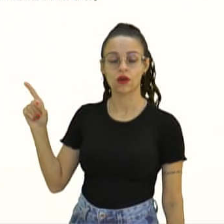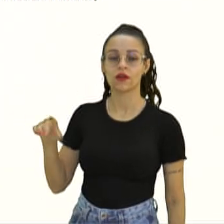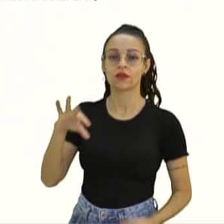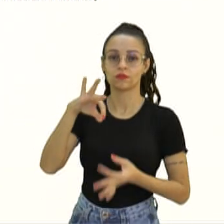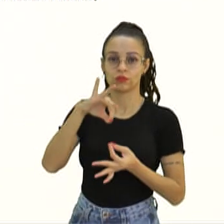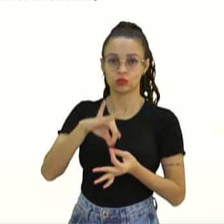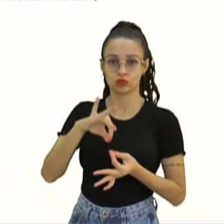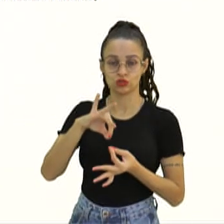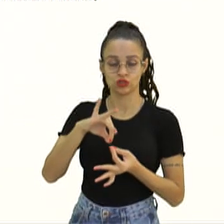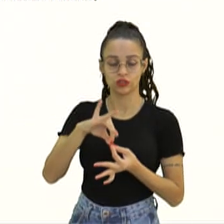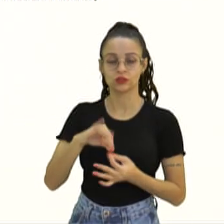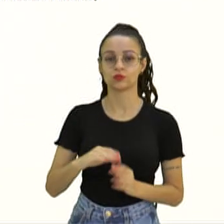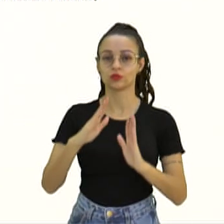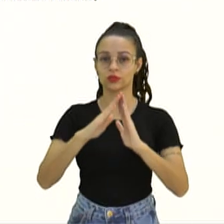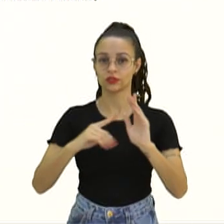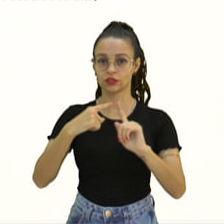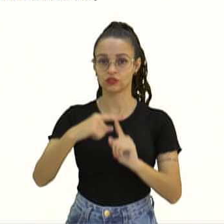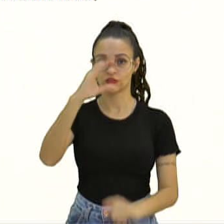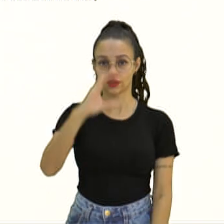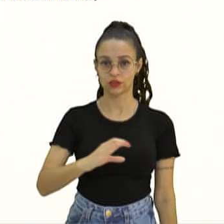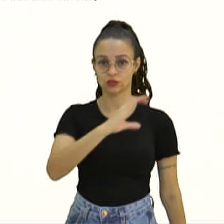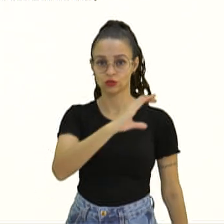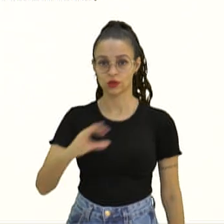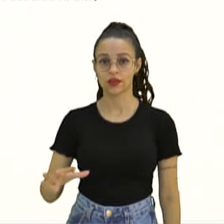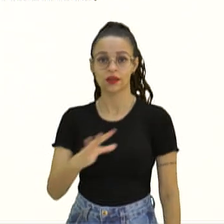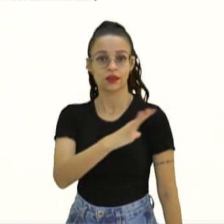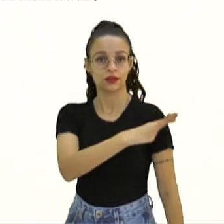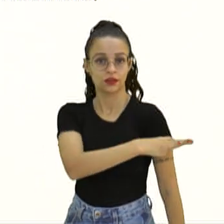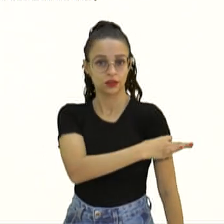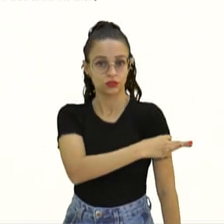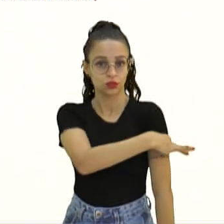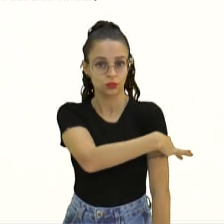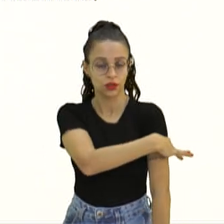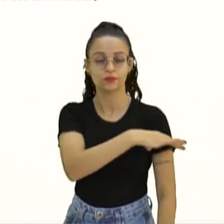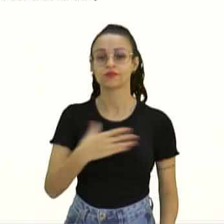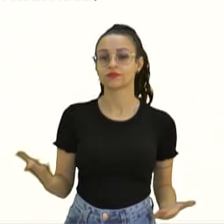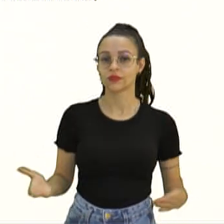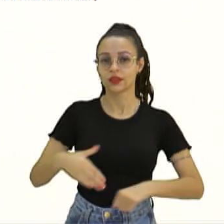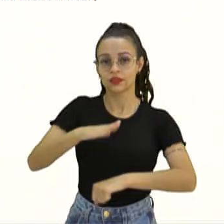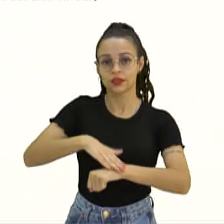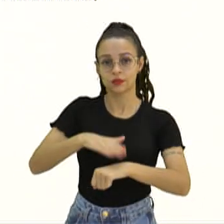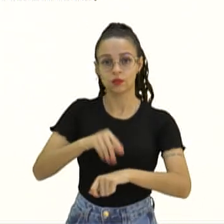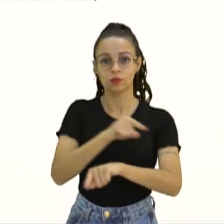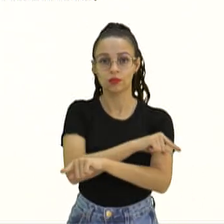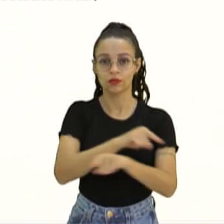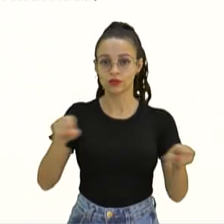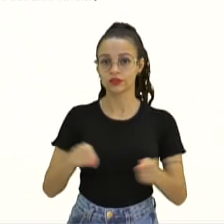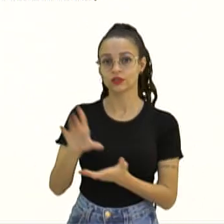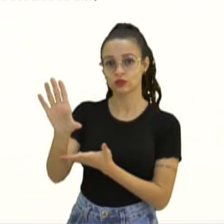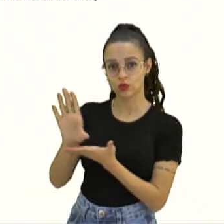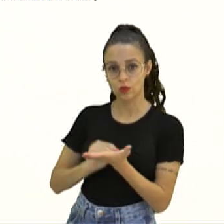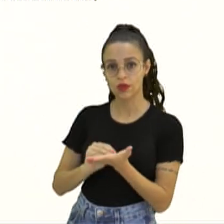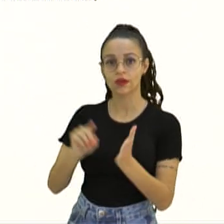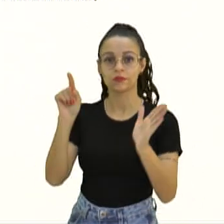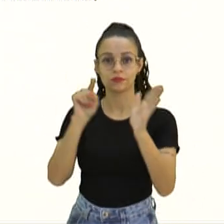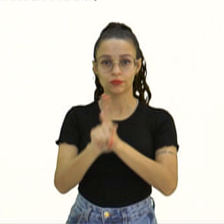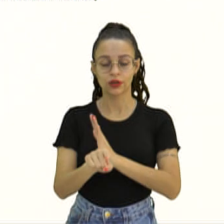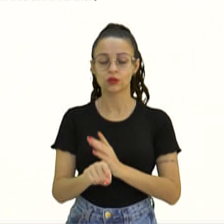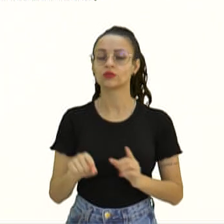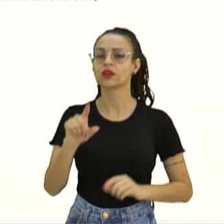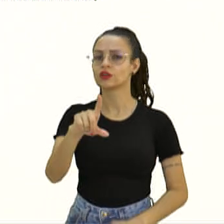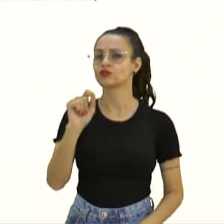Tibetano igreja católica e candomblé nós vamos dar um tempo para vocês copiarem a questão